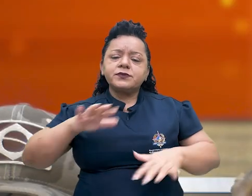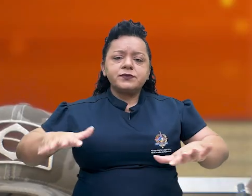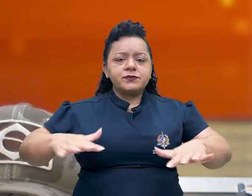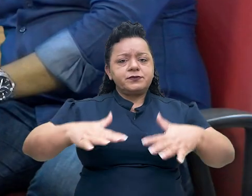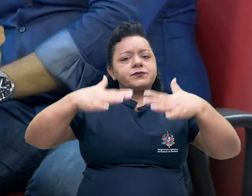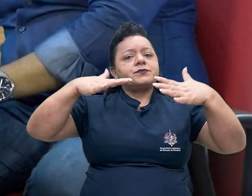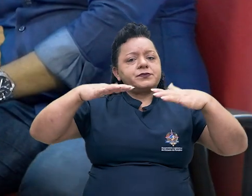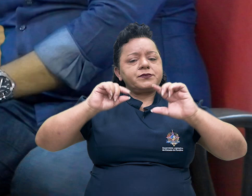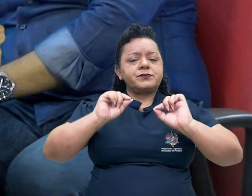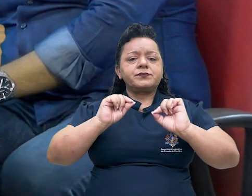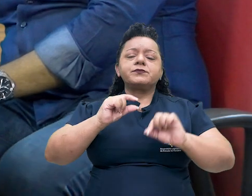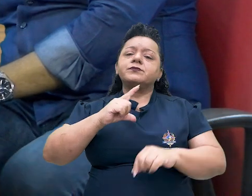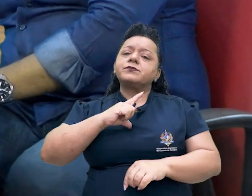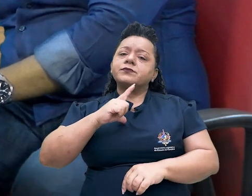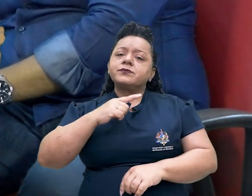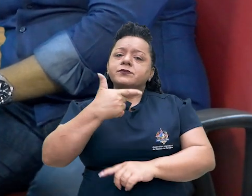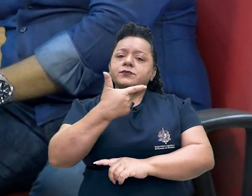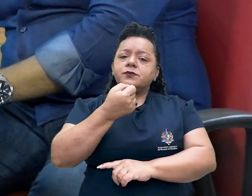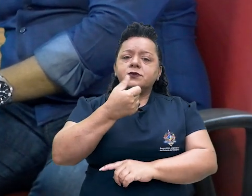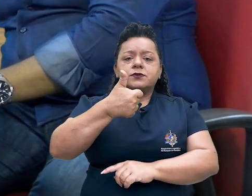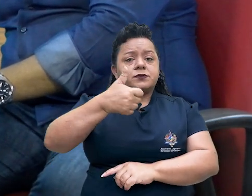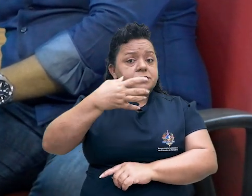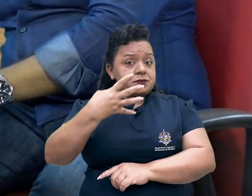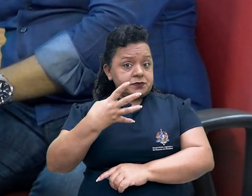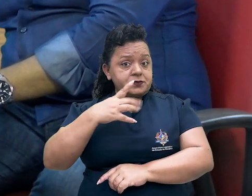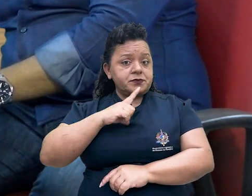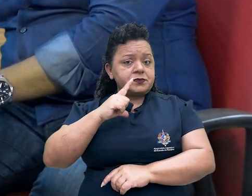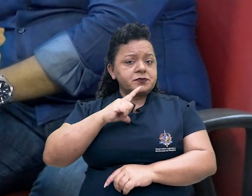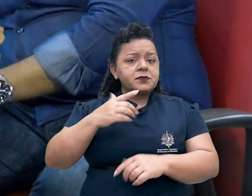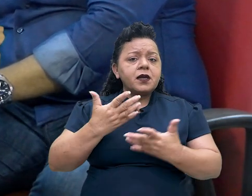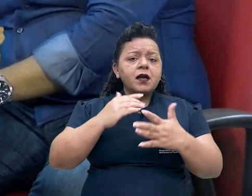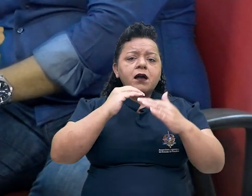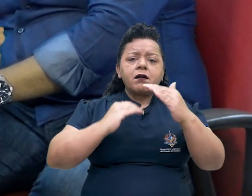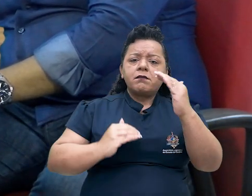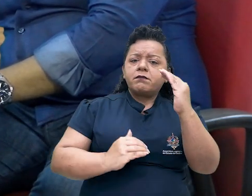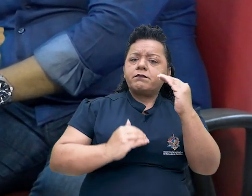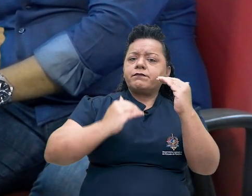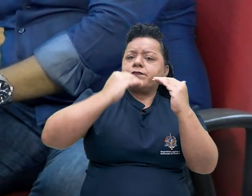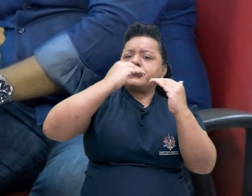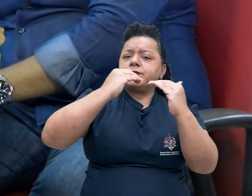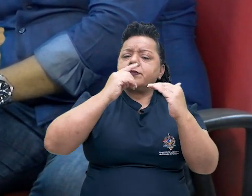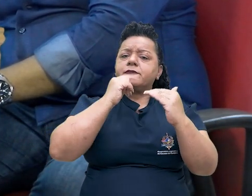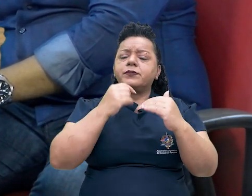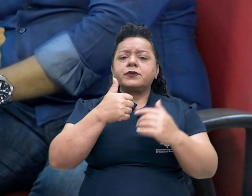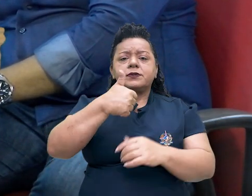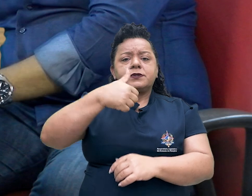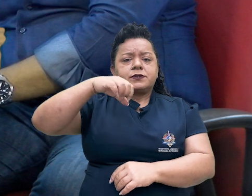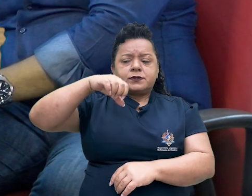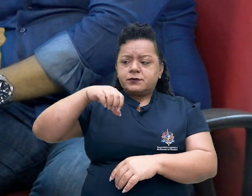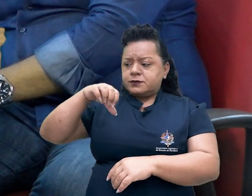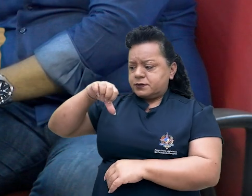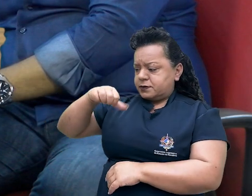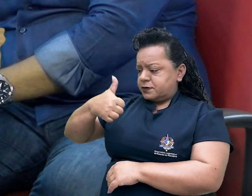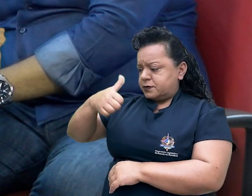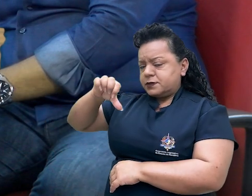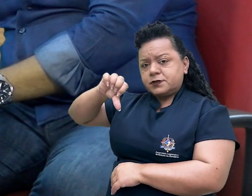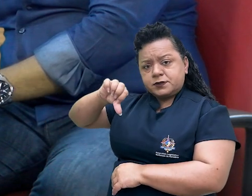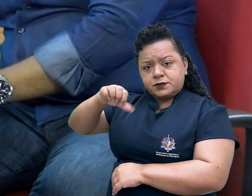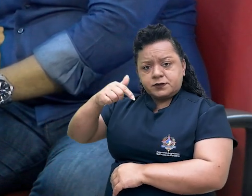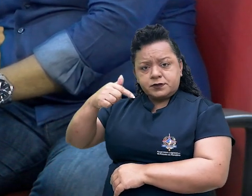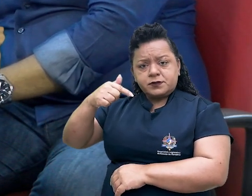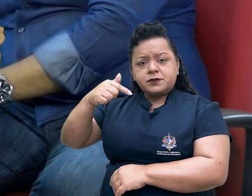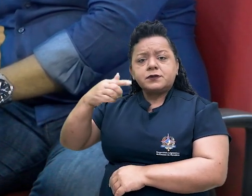qual essa eh essa cheia que nós tivemos aí 2014 falou né Essa cheia o rio subiu quantos quantos metros Você lembra